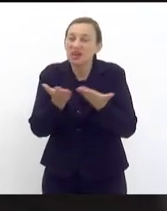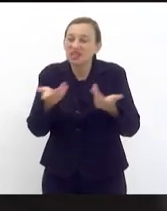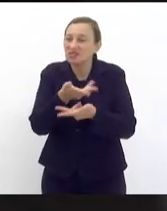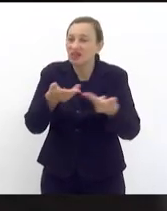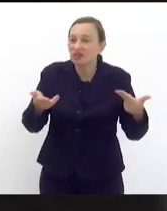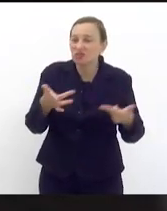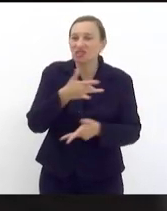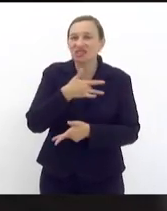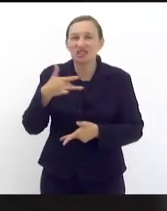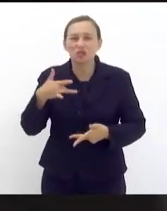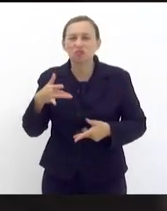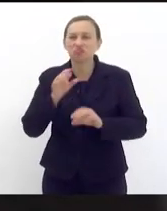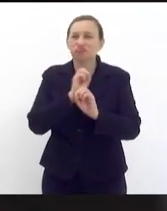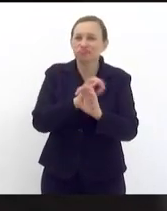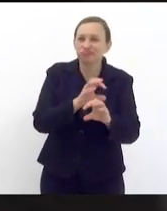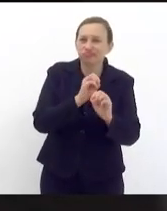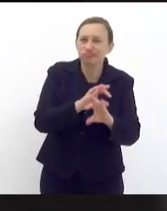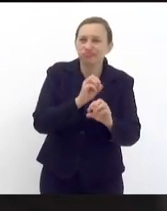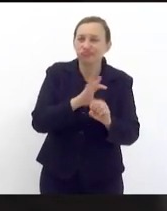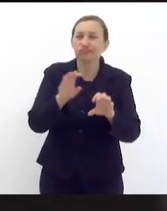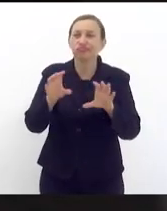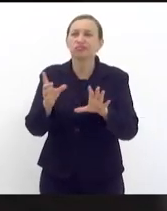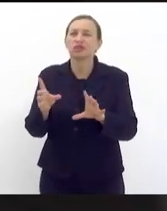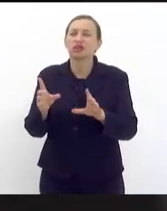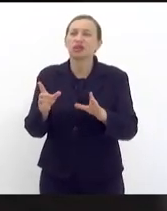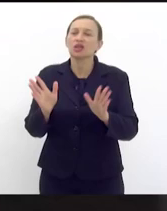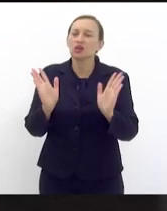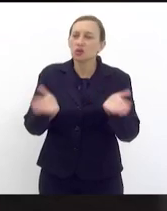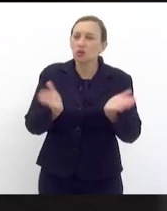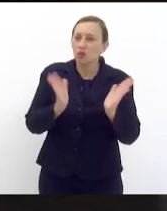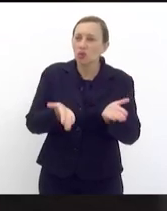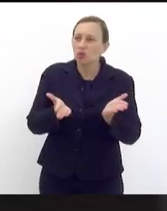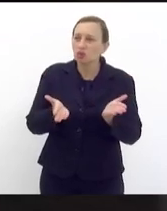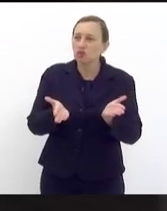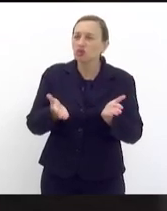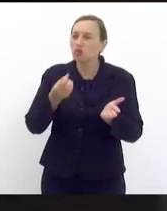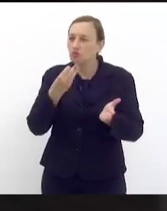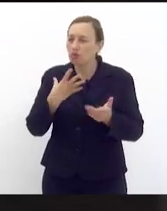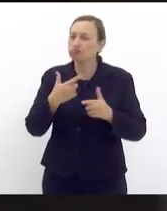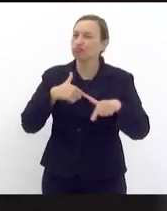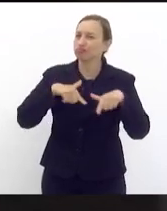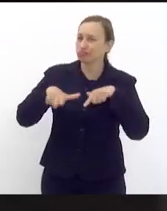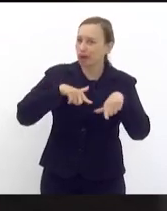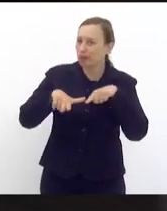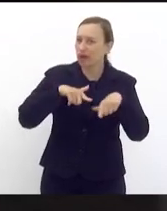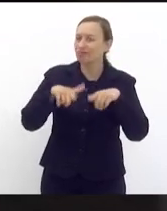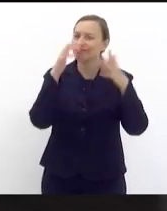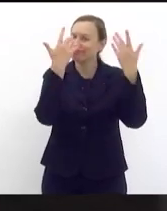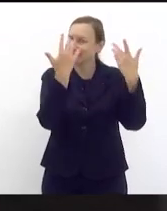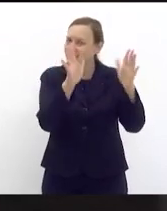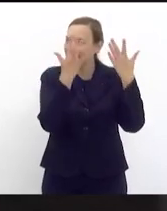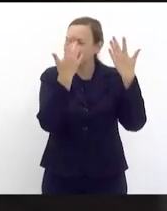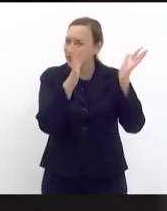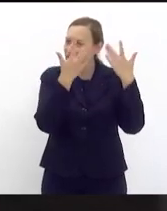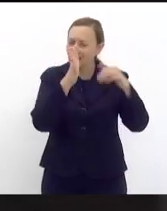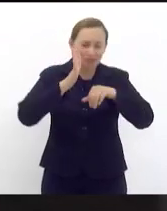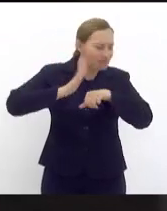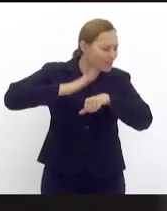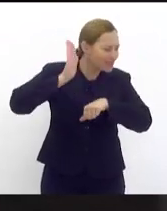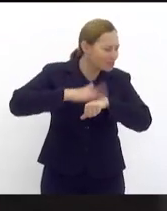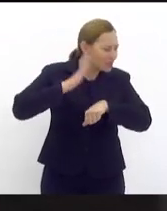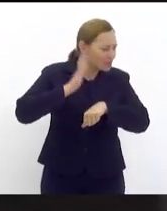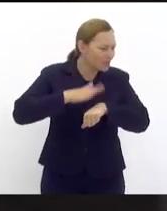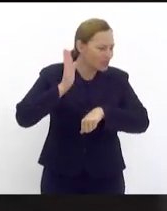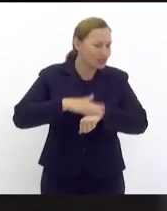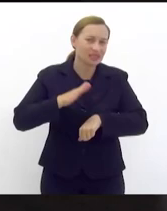na educação, na assistência. E hoje em dia ele vem fazendo um grande trabalho. E parabenizar ele cada vez mais, o que ele